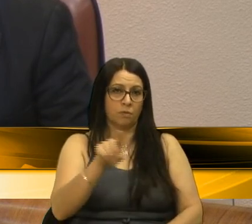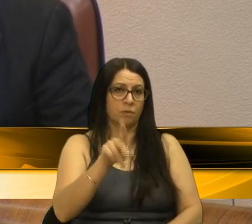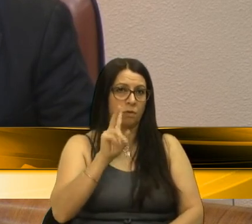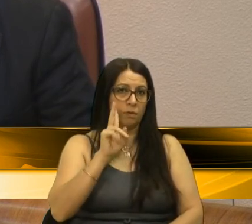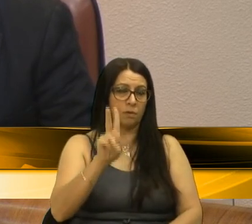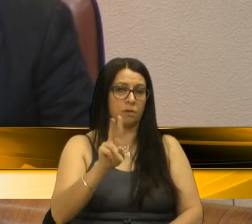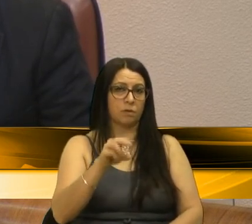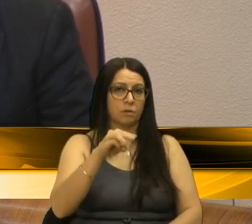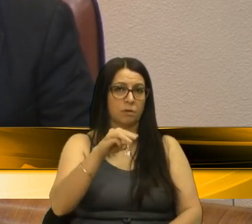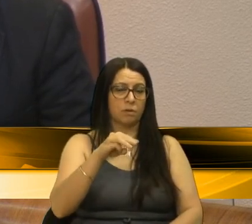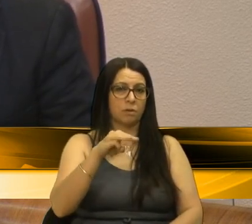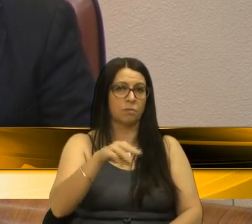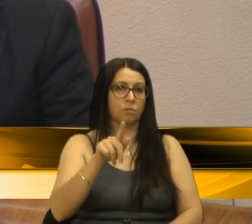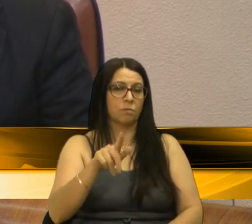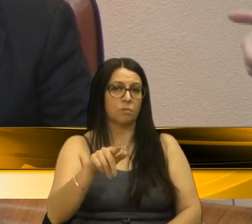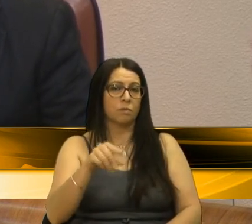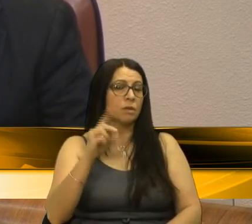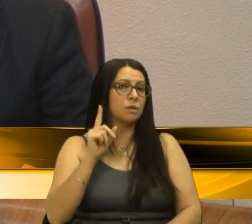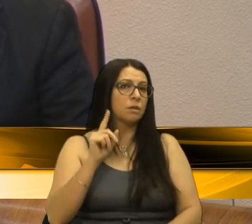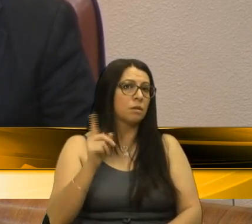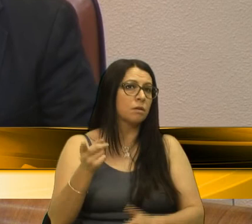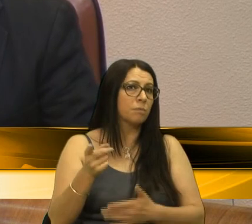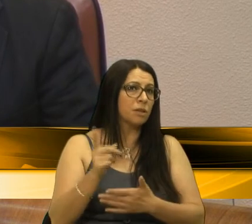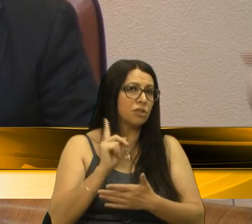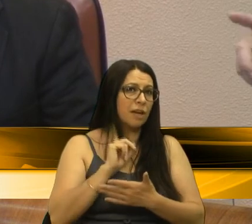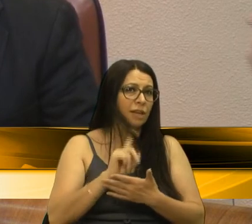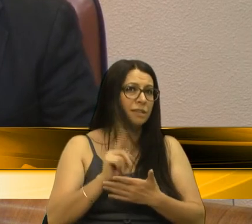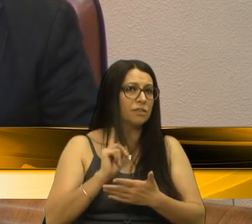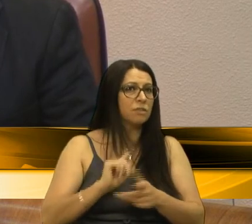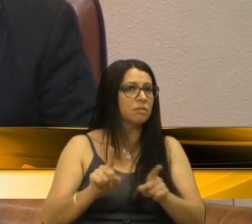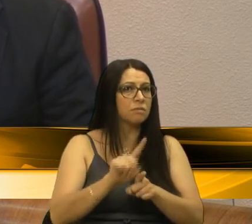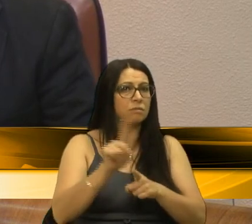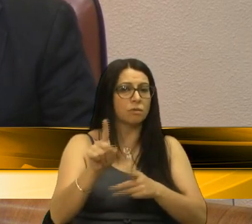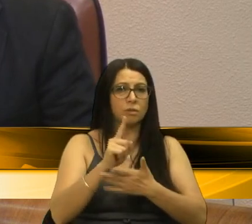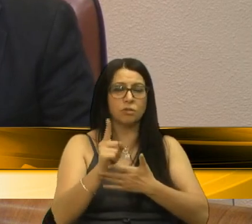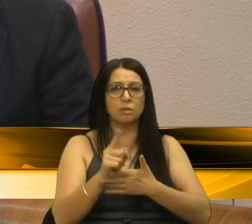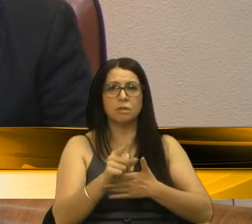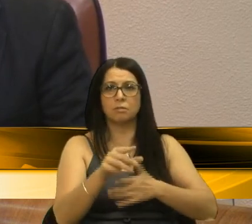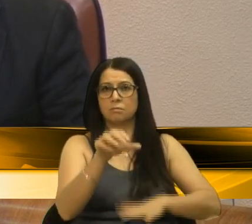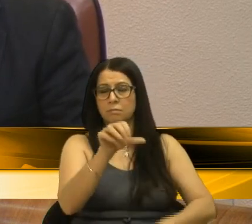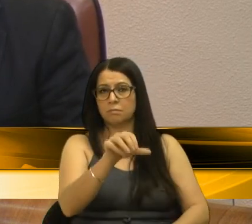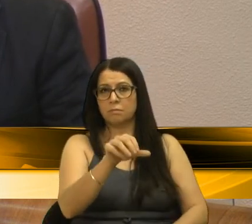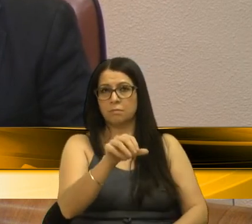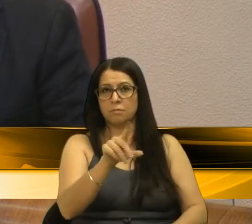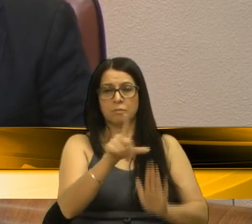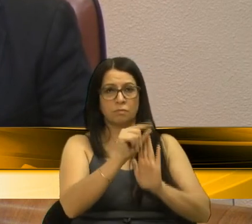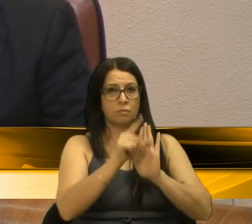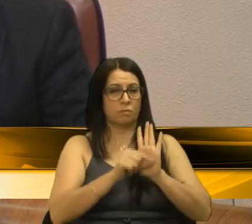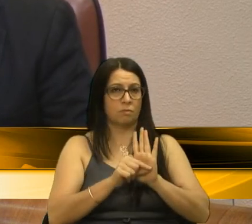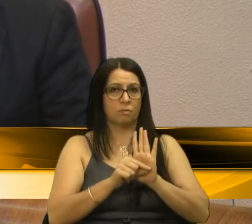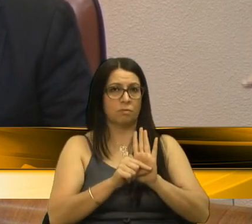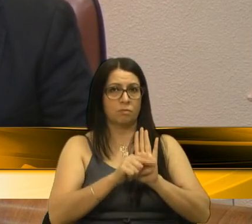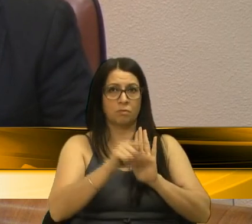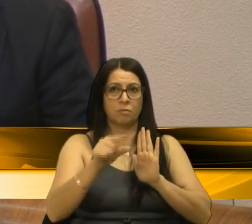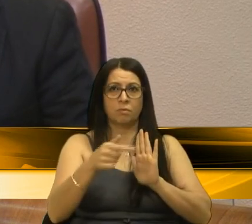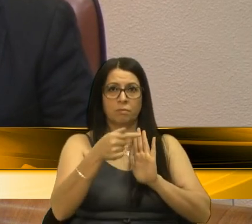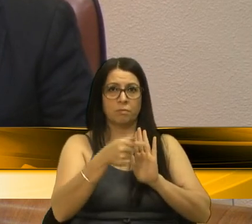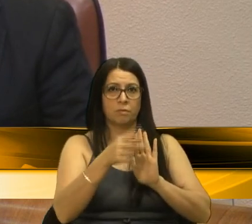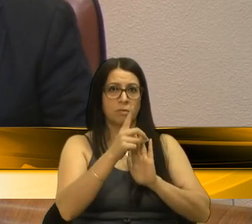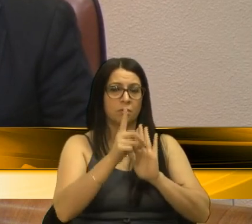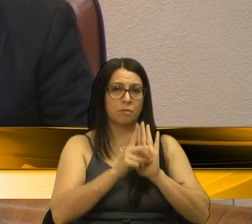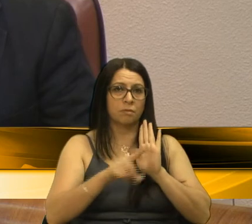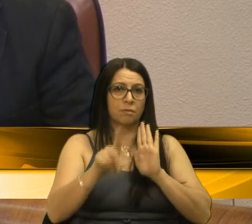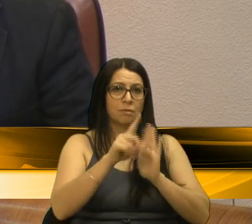/MG, Minas Gerais, porquanto extrapolado o lapso nonagesimal previsto no artigo 7º do Decreto-Lei